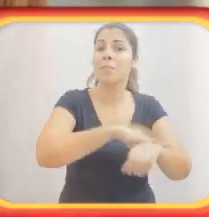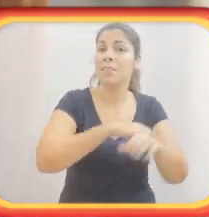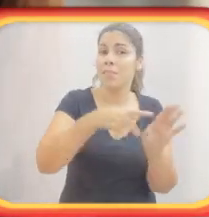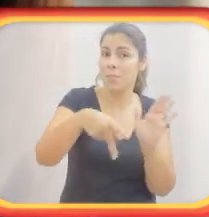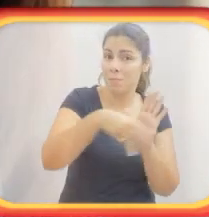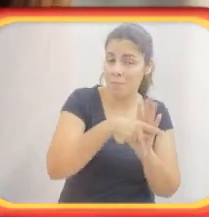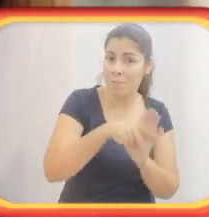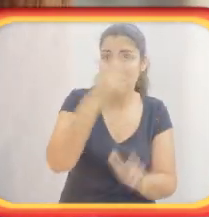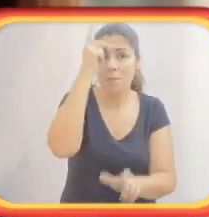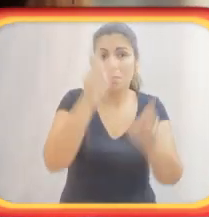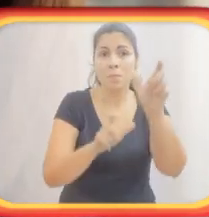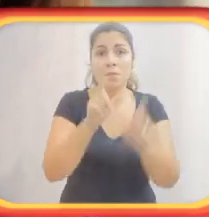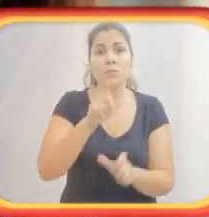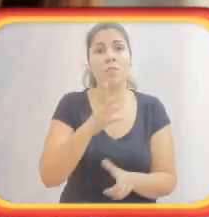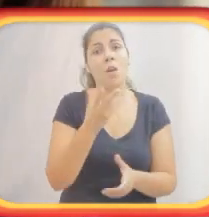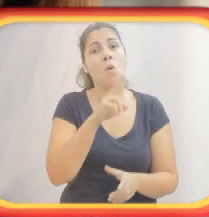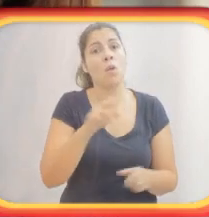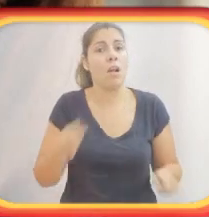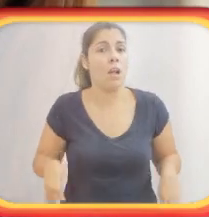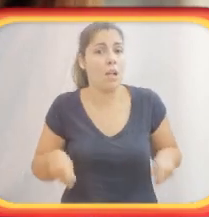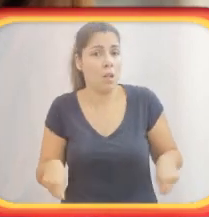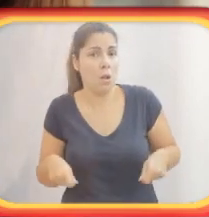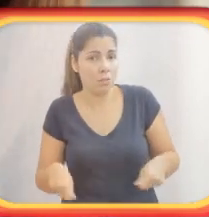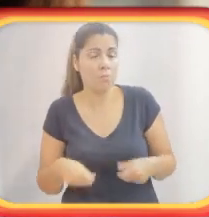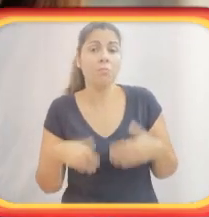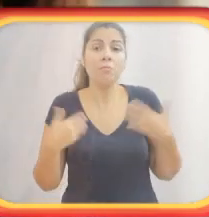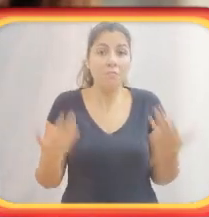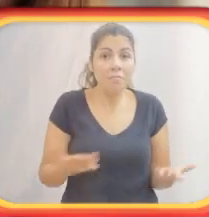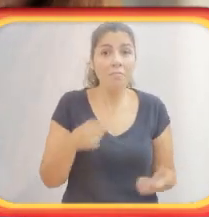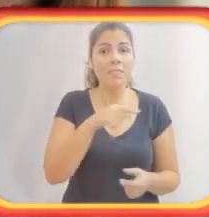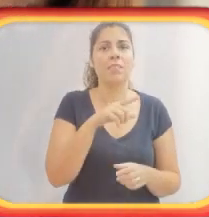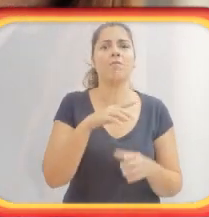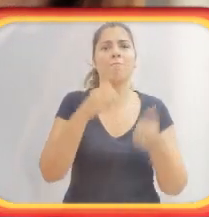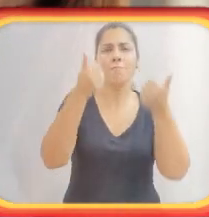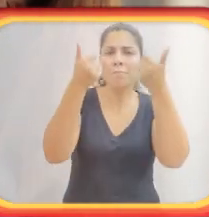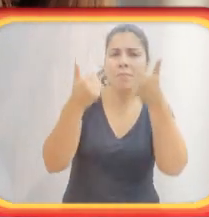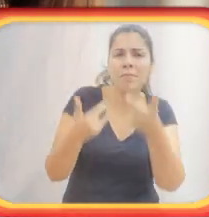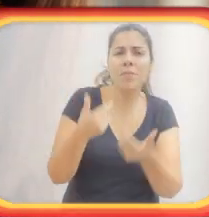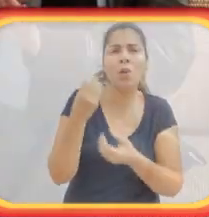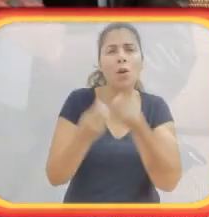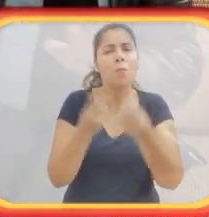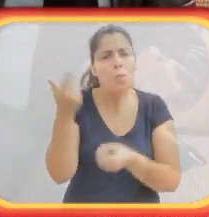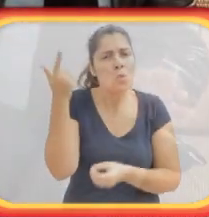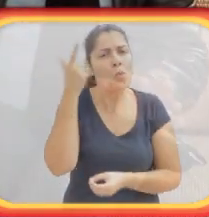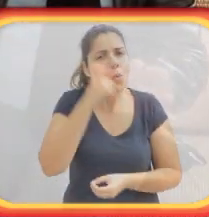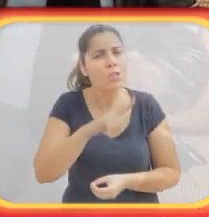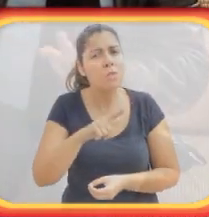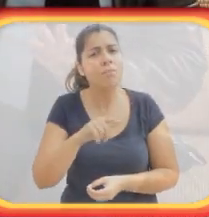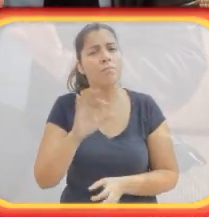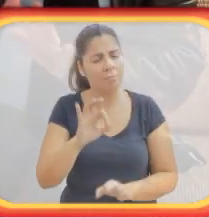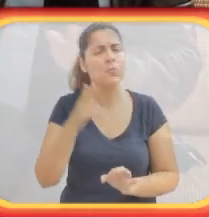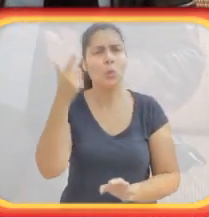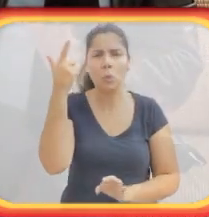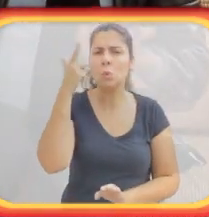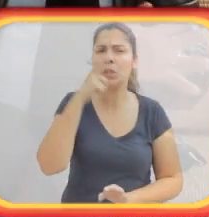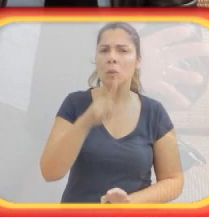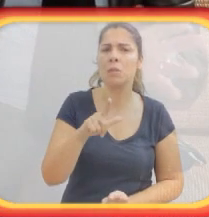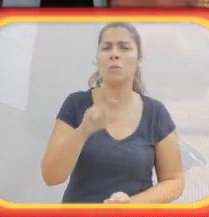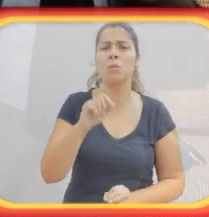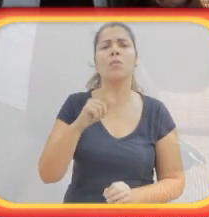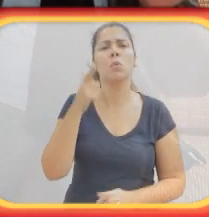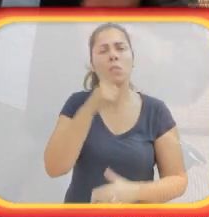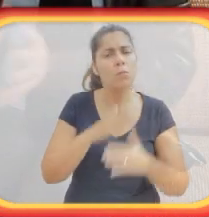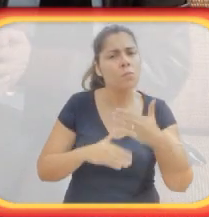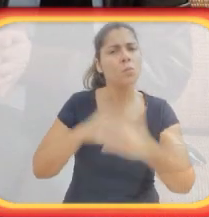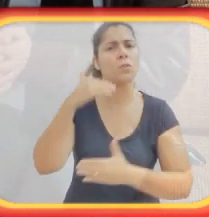e depois dentro do museu é tudo plano, não tem qualquer problema. Temos instalações,